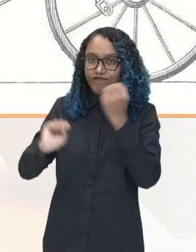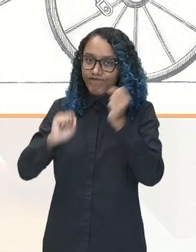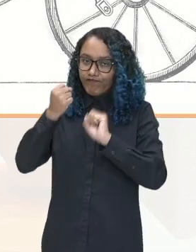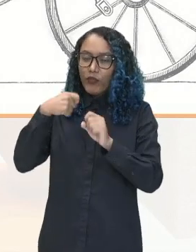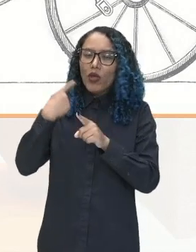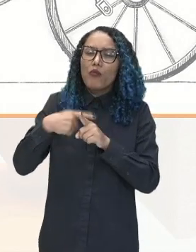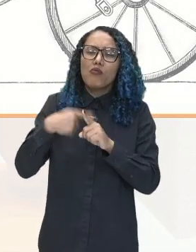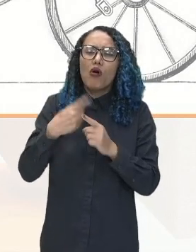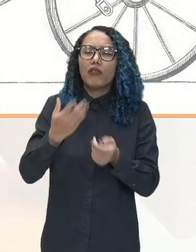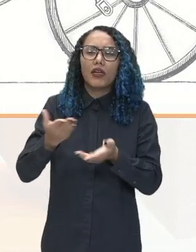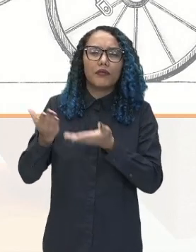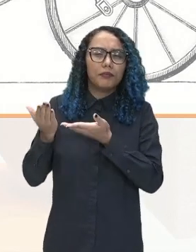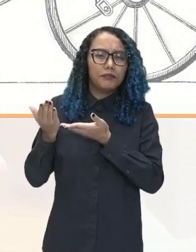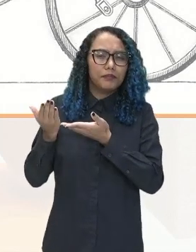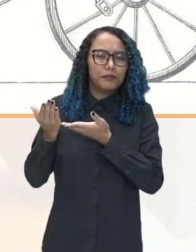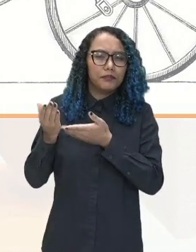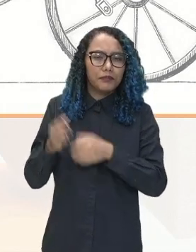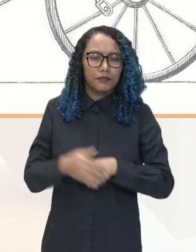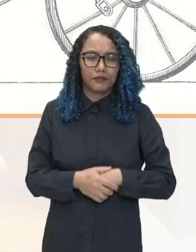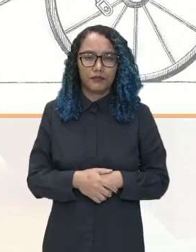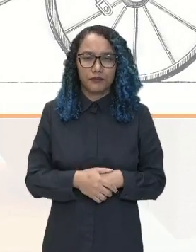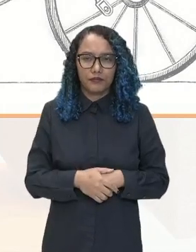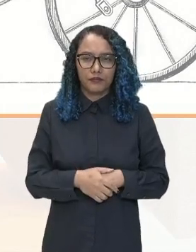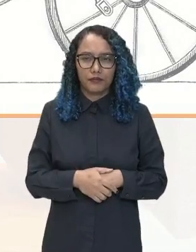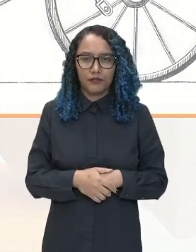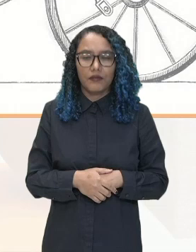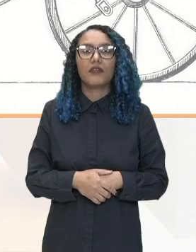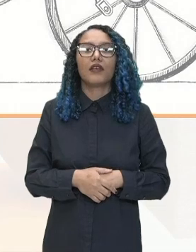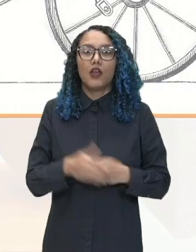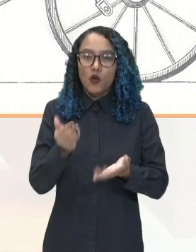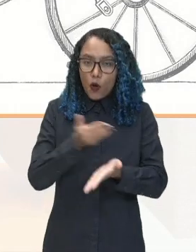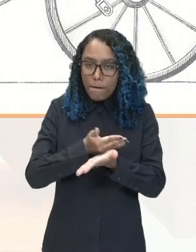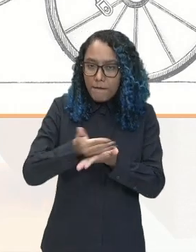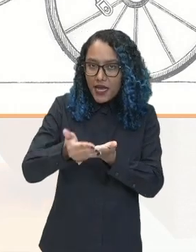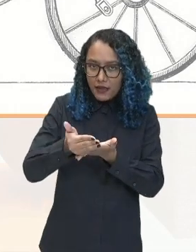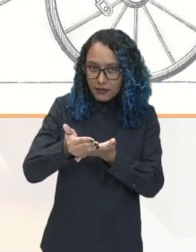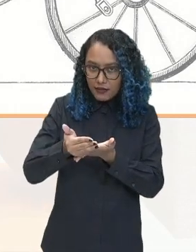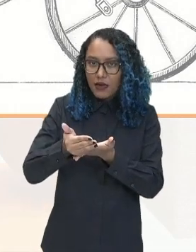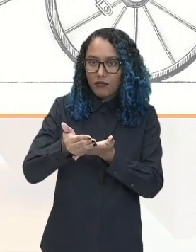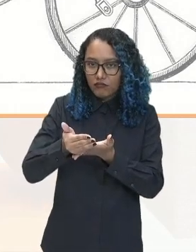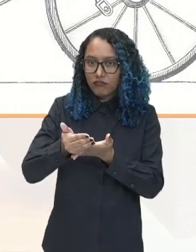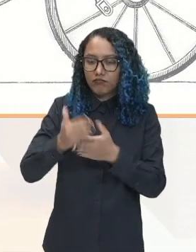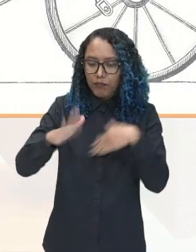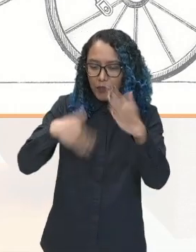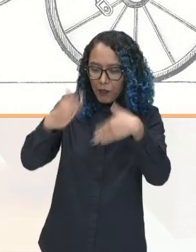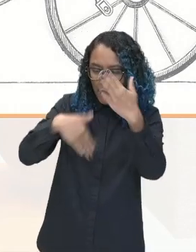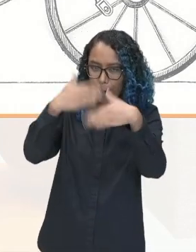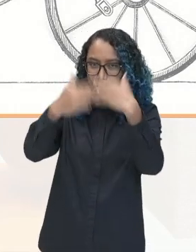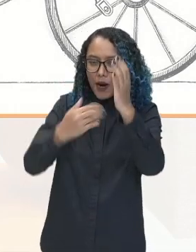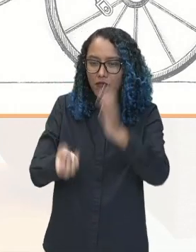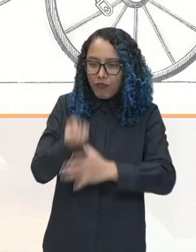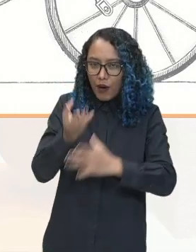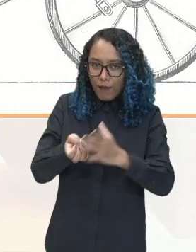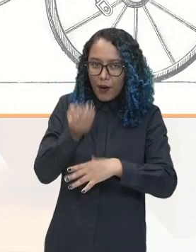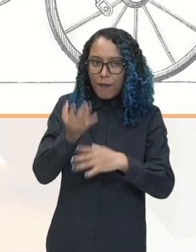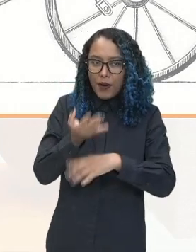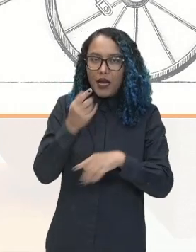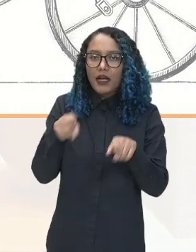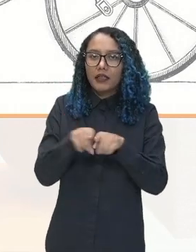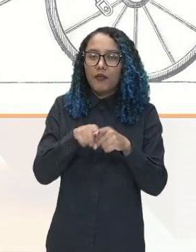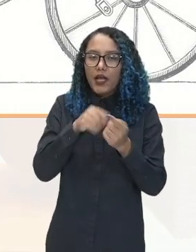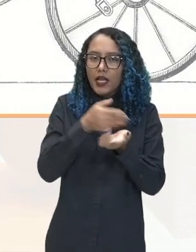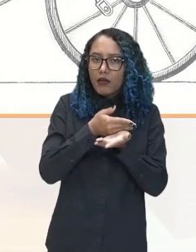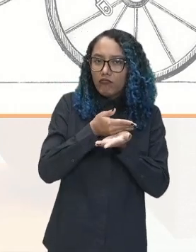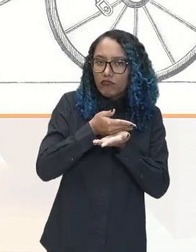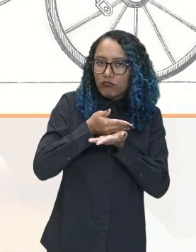vai tocar o processo produtivo. Além do que, ele vai ser um embrião aí do processo também